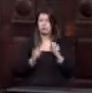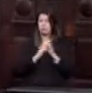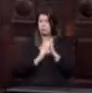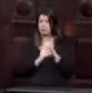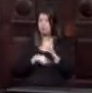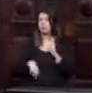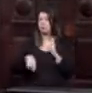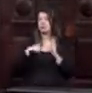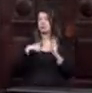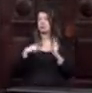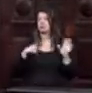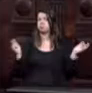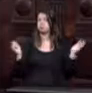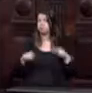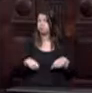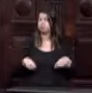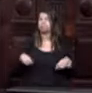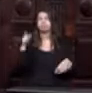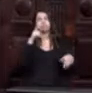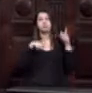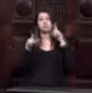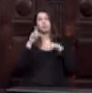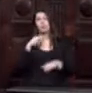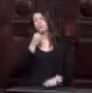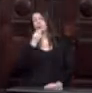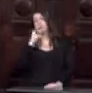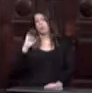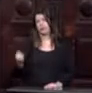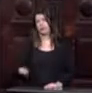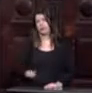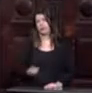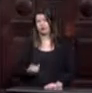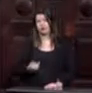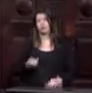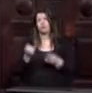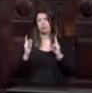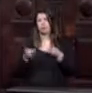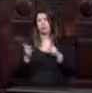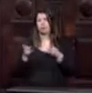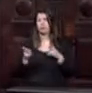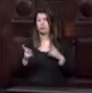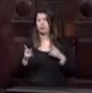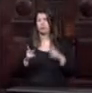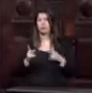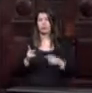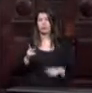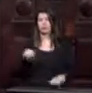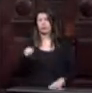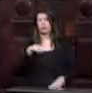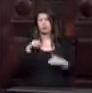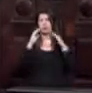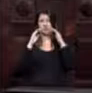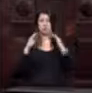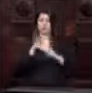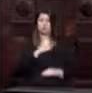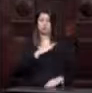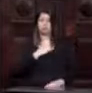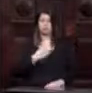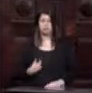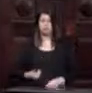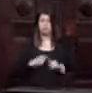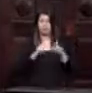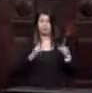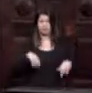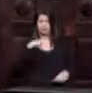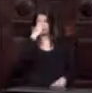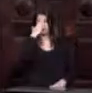nós teremos efetivamente a oportunidade de demonstrar o nosso respeito aos servidores públicos. Muito